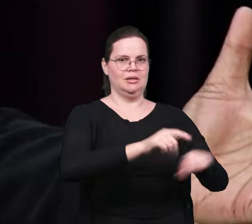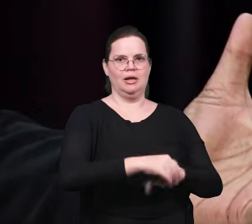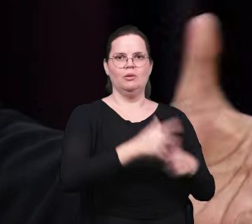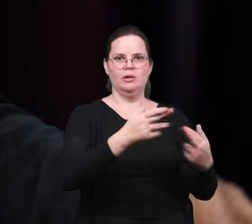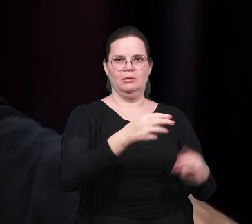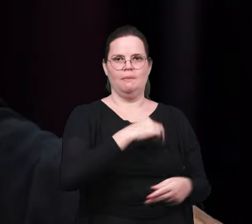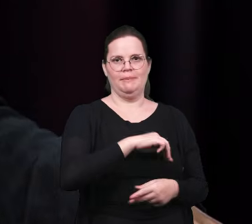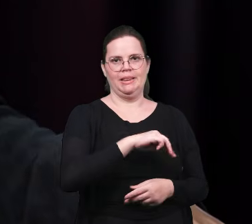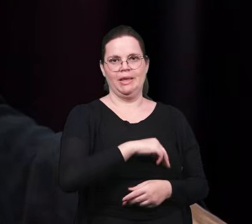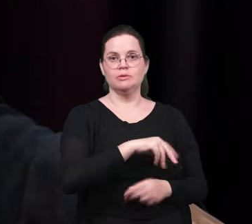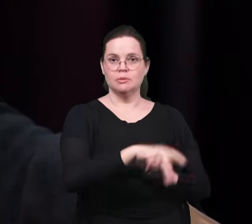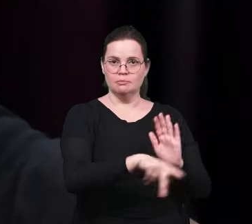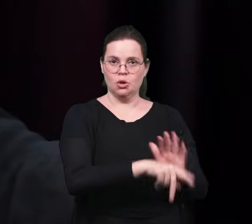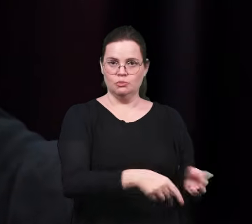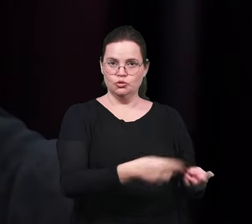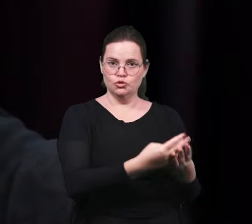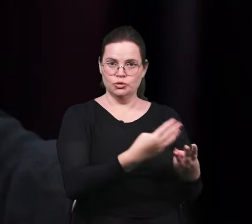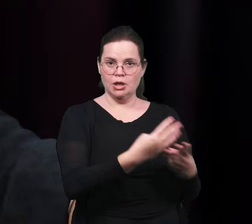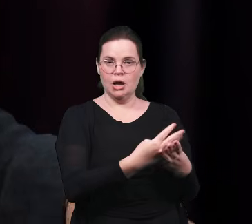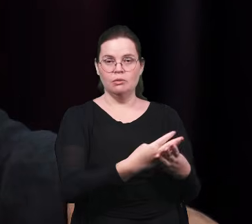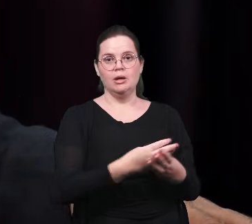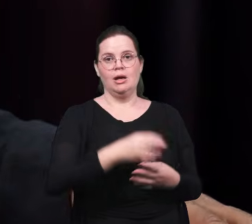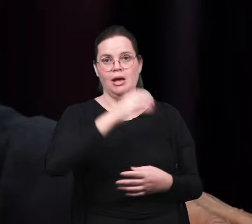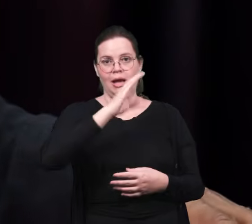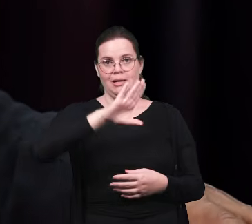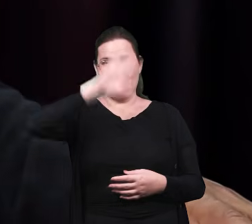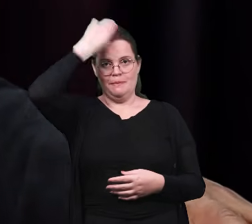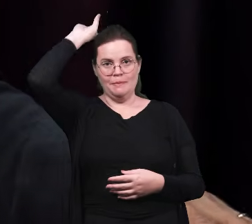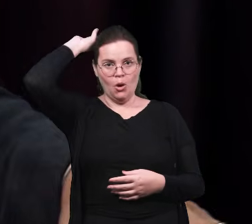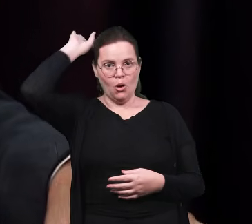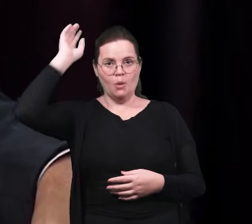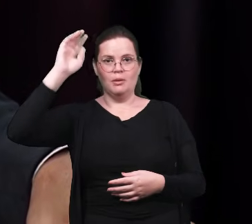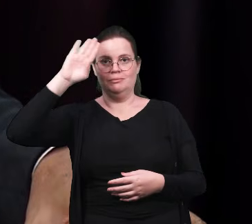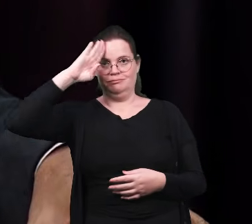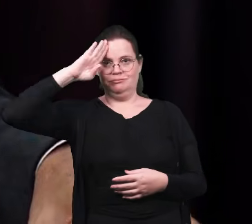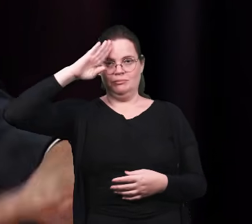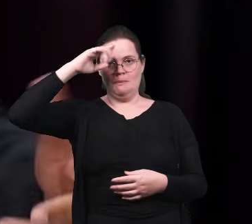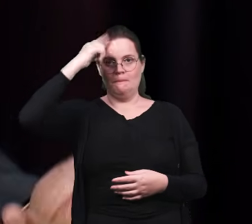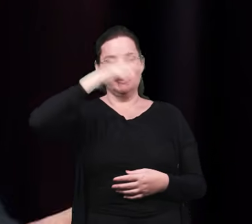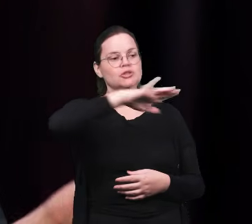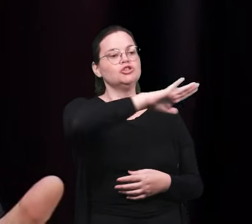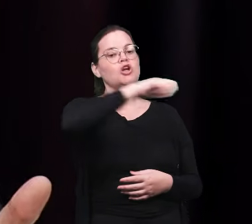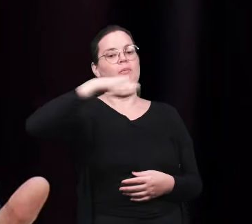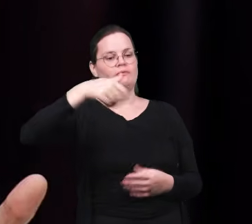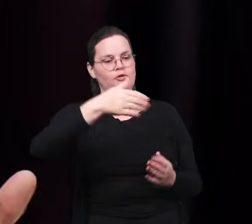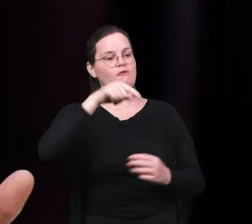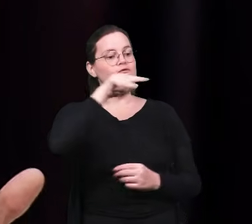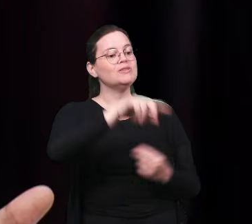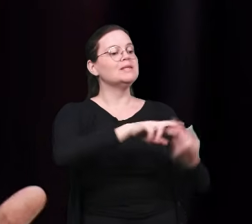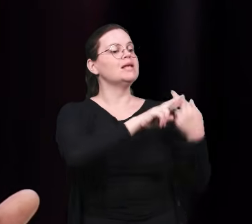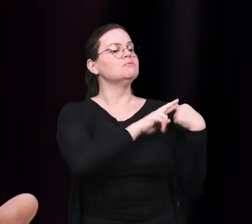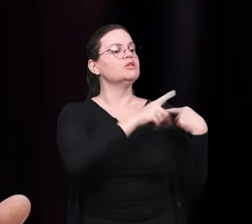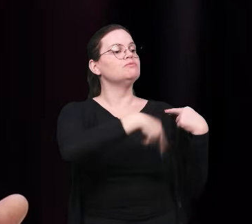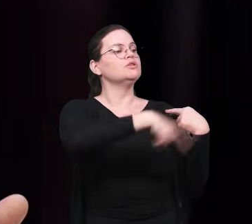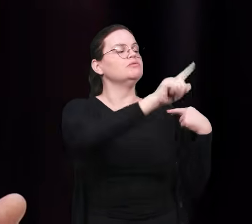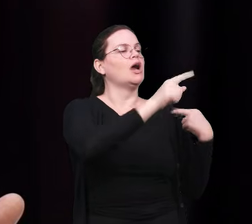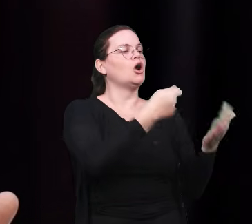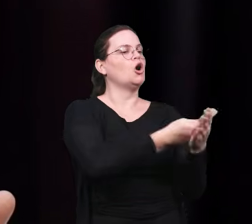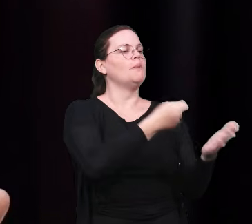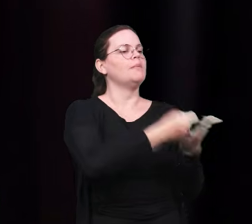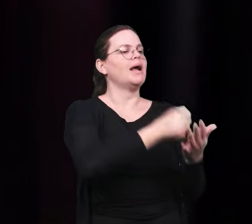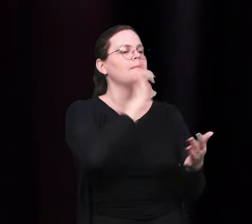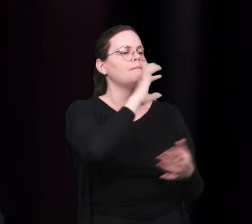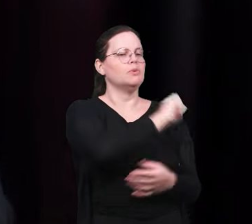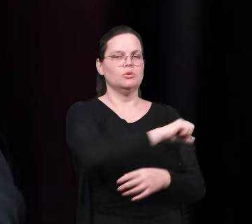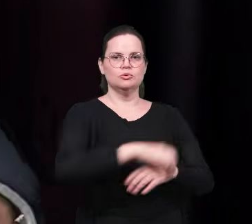caso, um exemplo, Mateus, né? E essa pessoa, ela era incumbida de coletar os impostos. Os impostos, eles